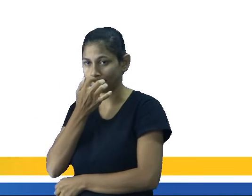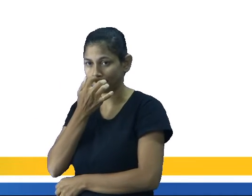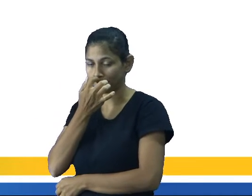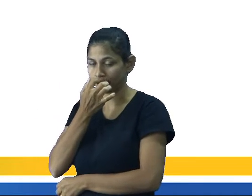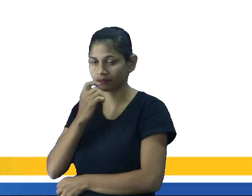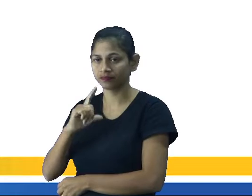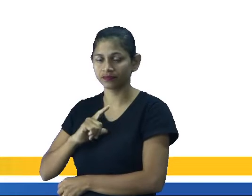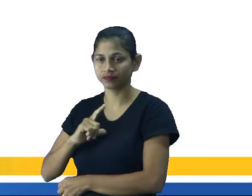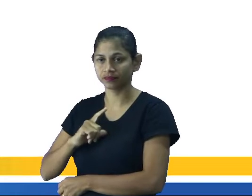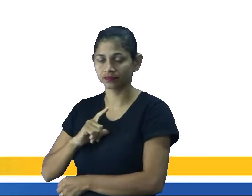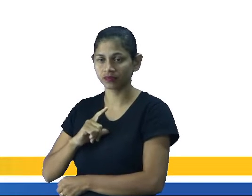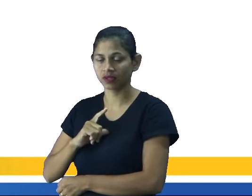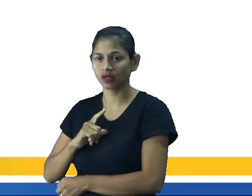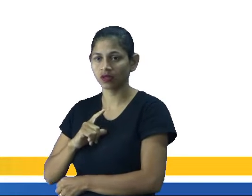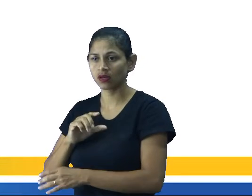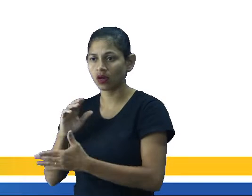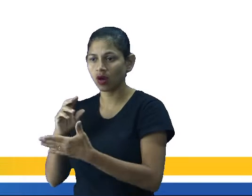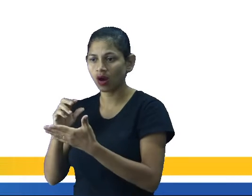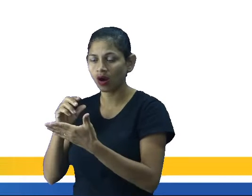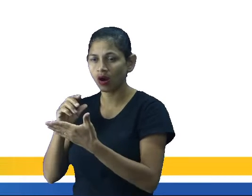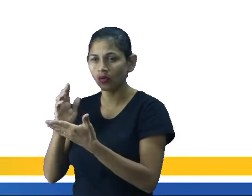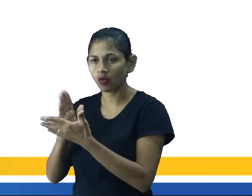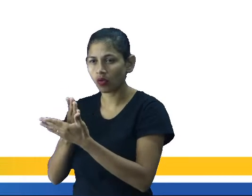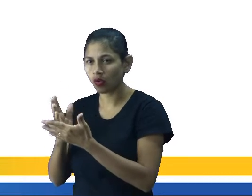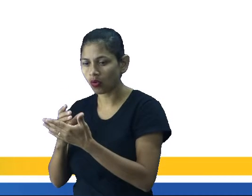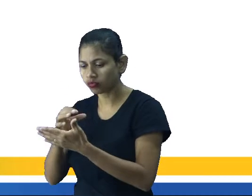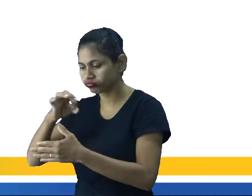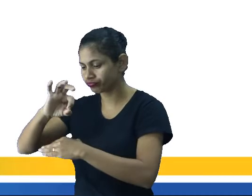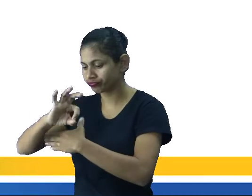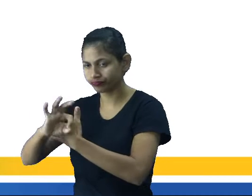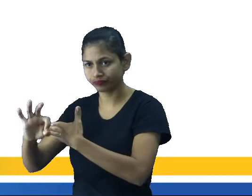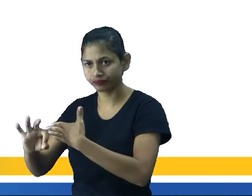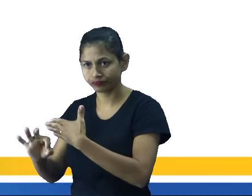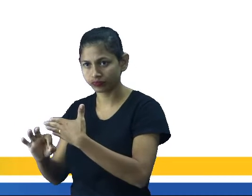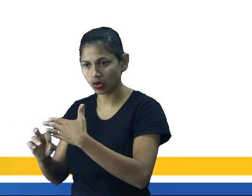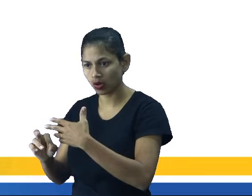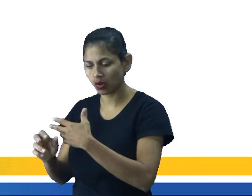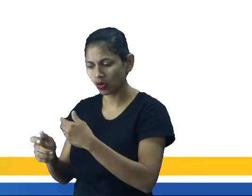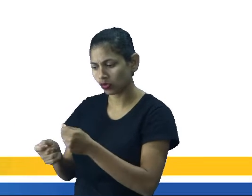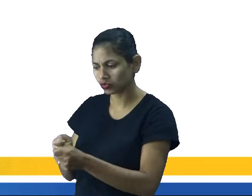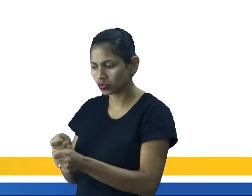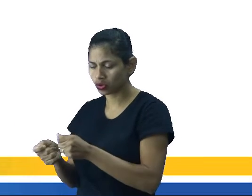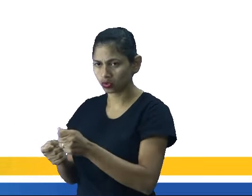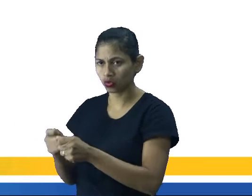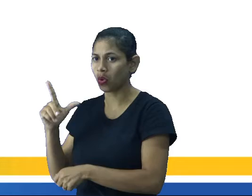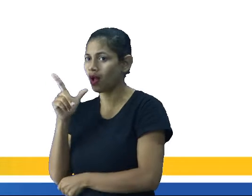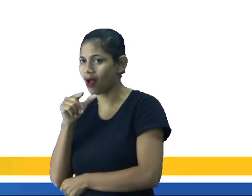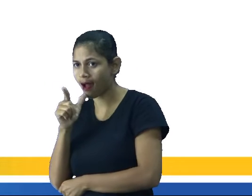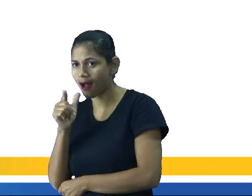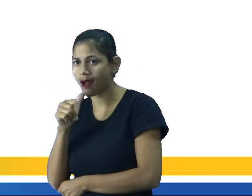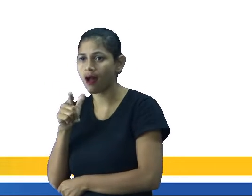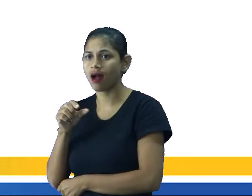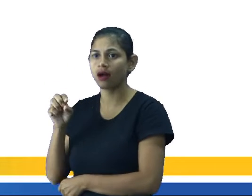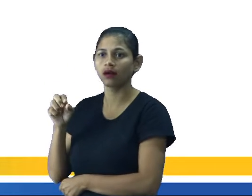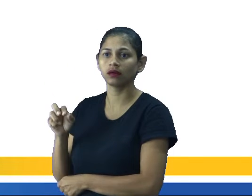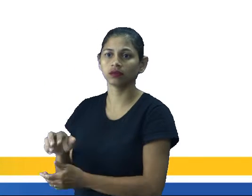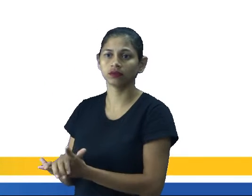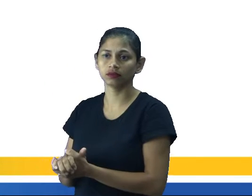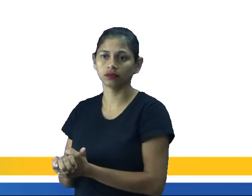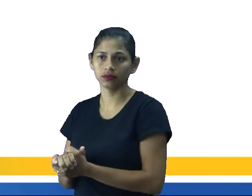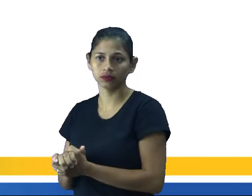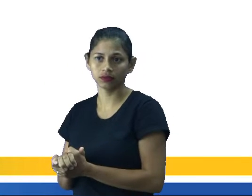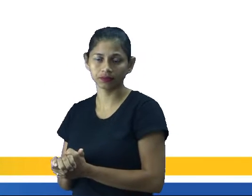acumular água e também regular o pH, e também terá a parede celular, que está presente também lá nas células